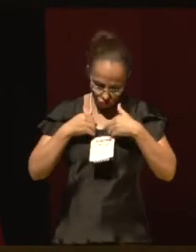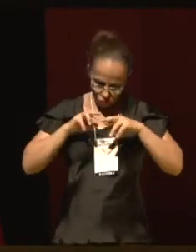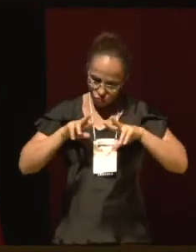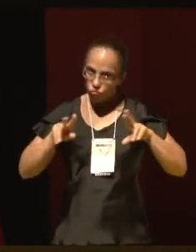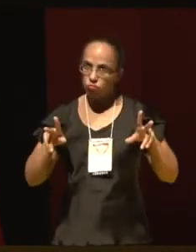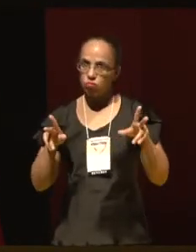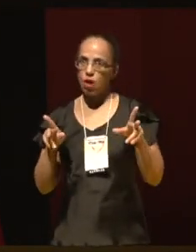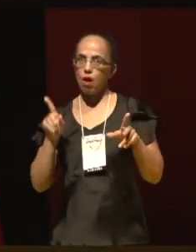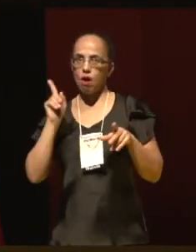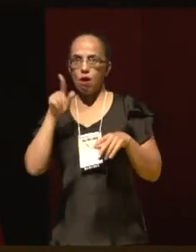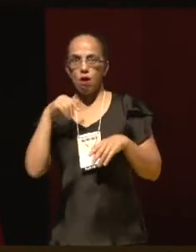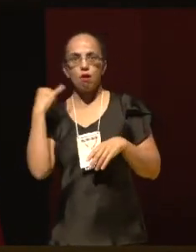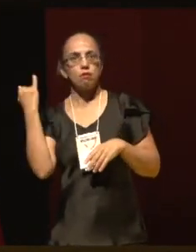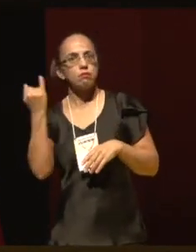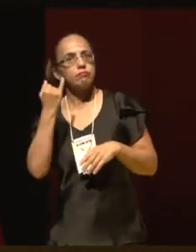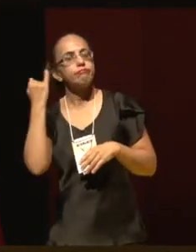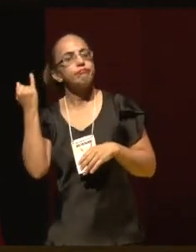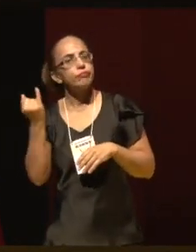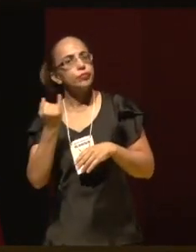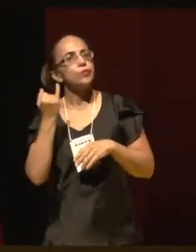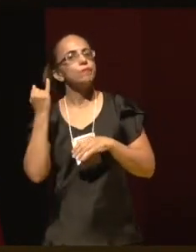uma capacitação.